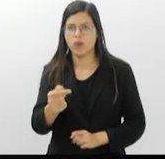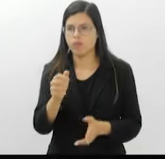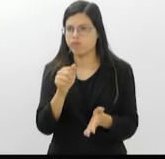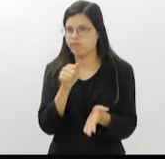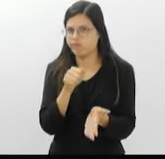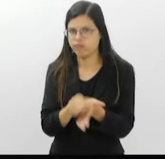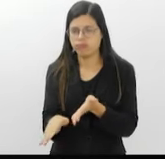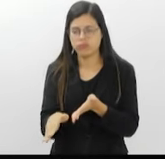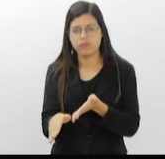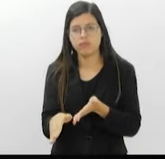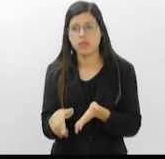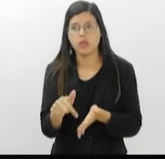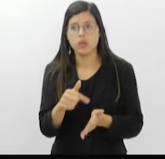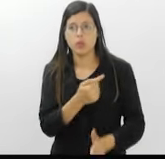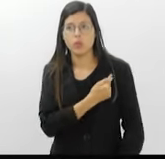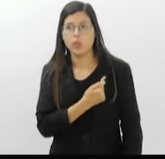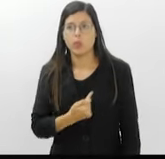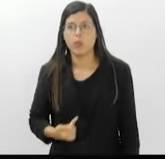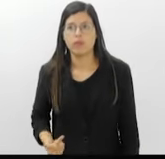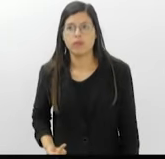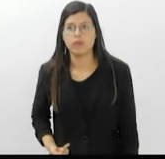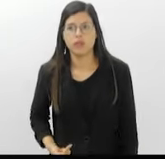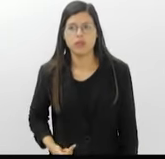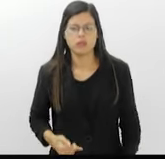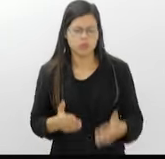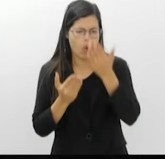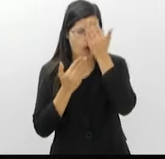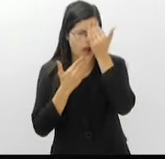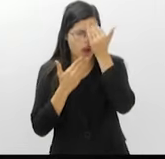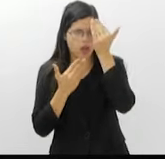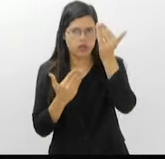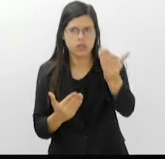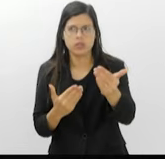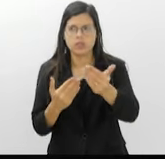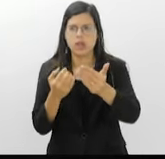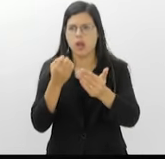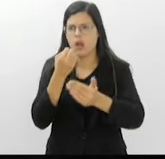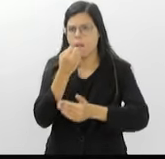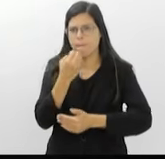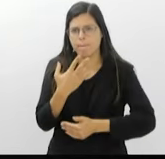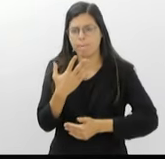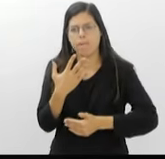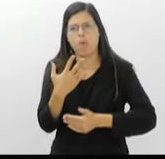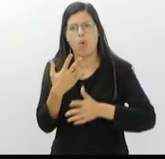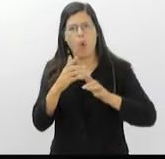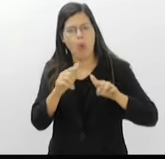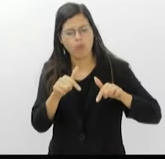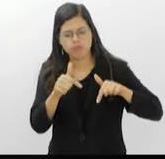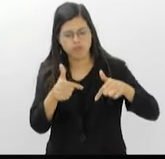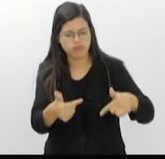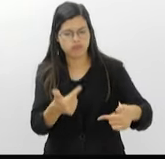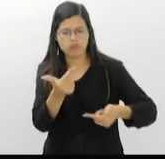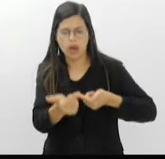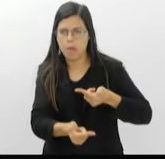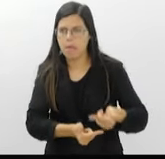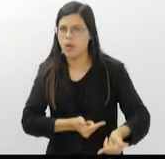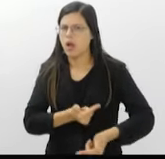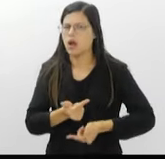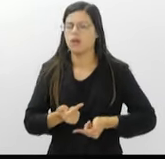exonerado, e o governador agradecendo a boa colaboração que ele deu, etc, etc.